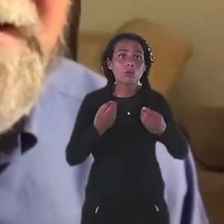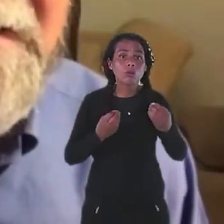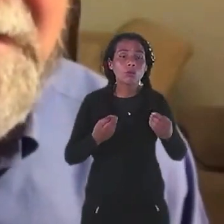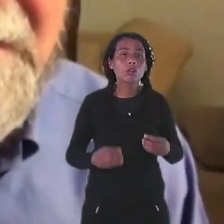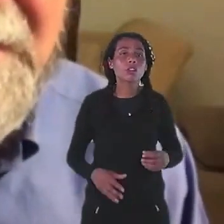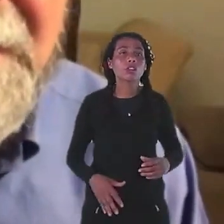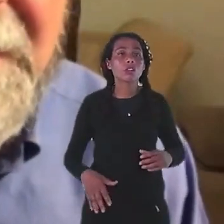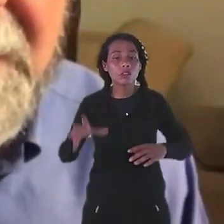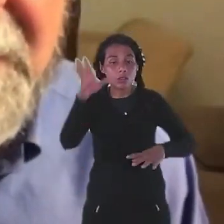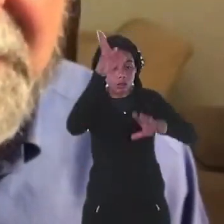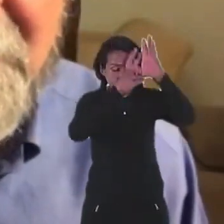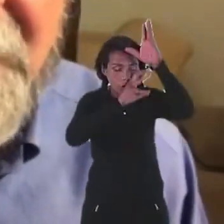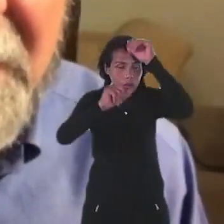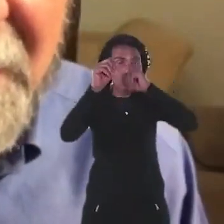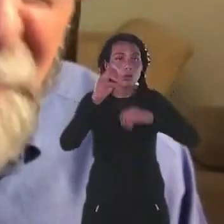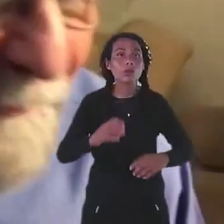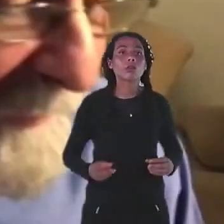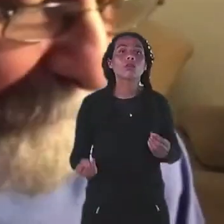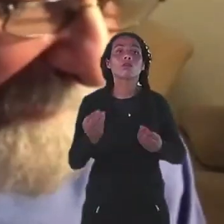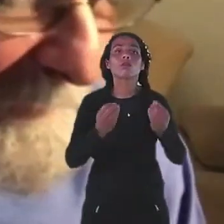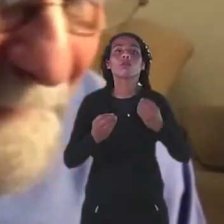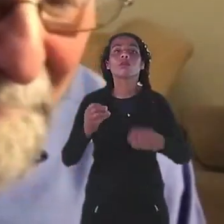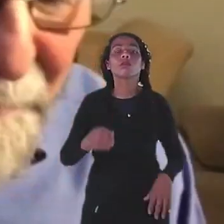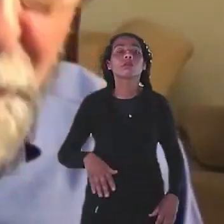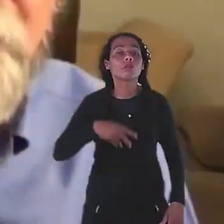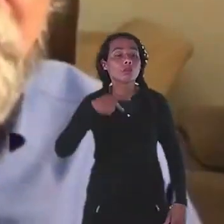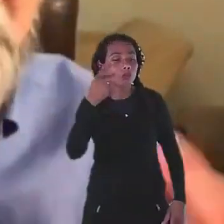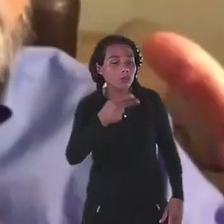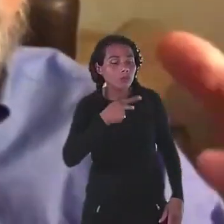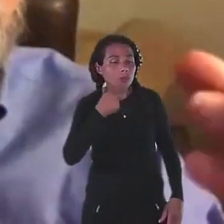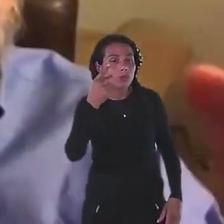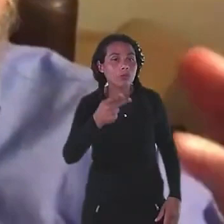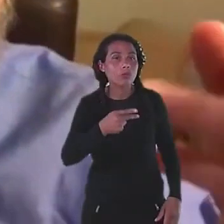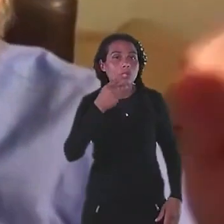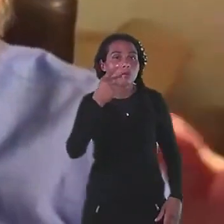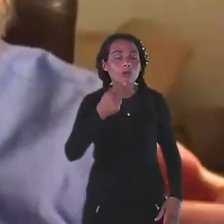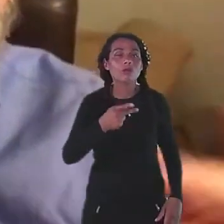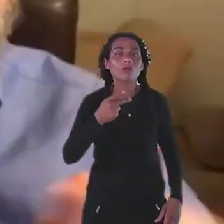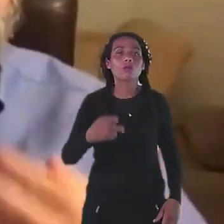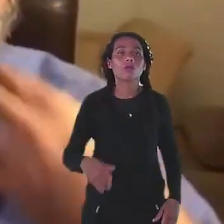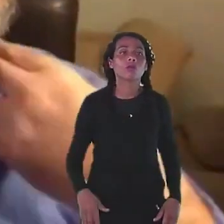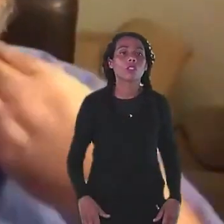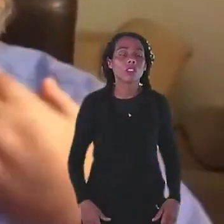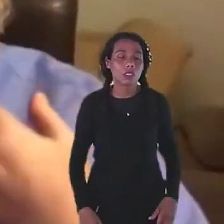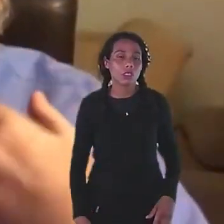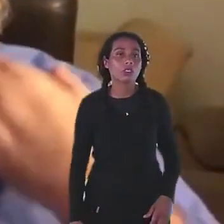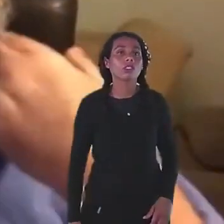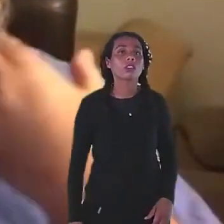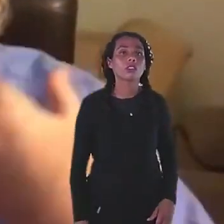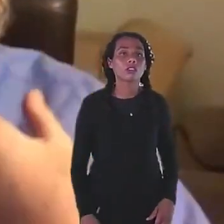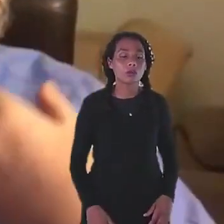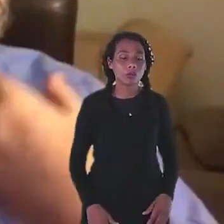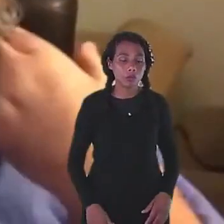oral, e também na nossa capacidade de controle motor, tanto da